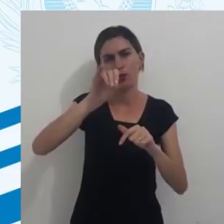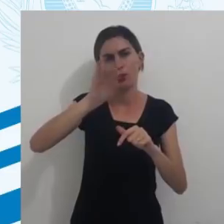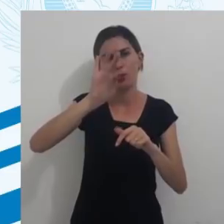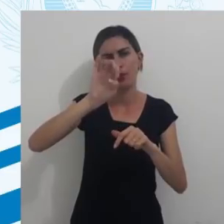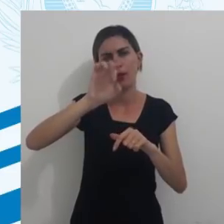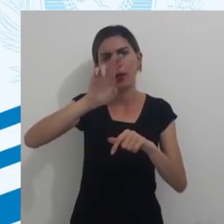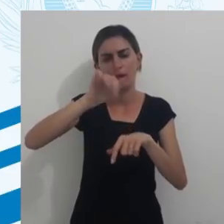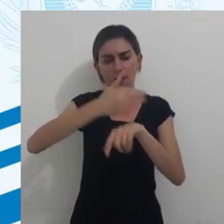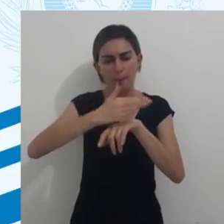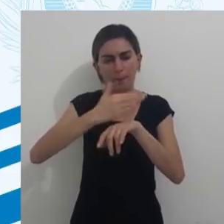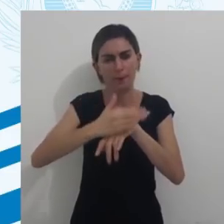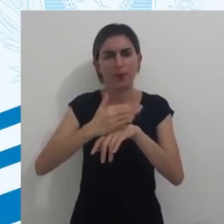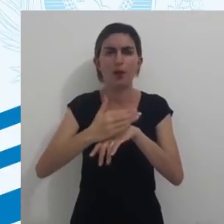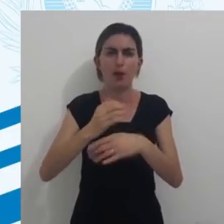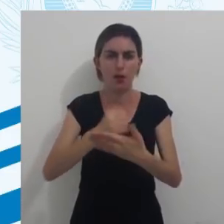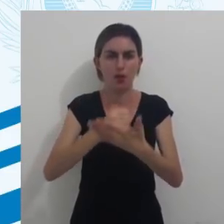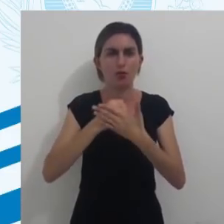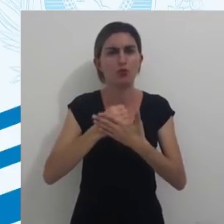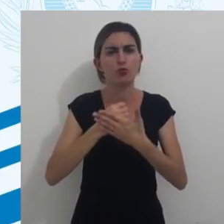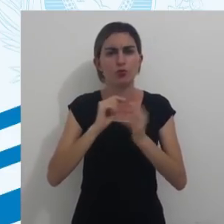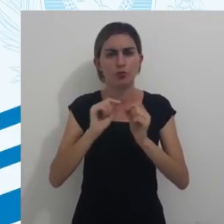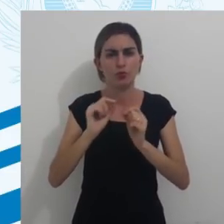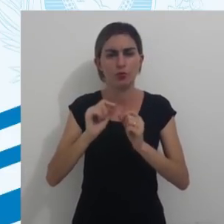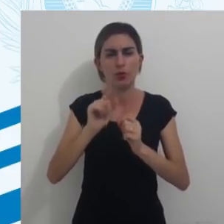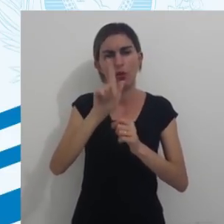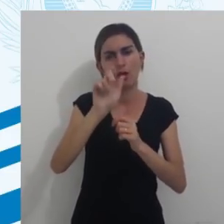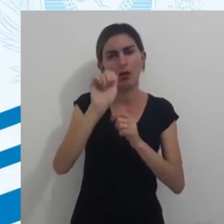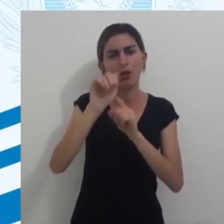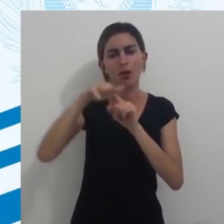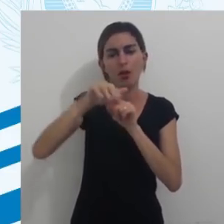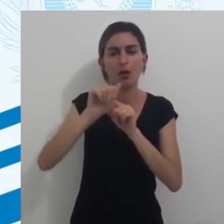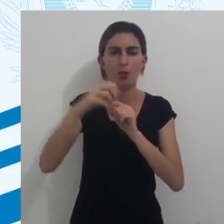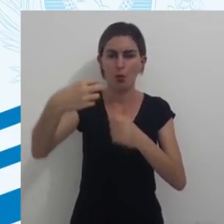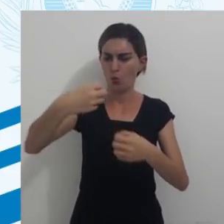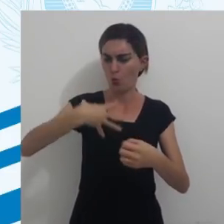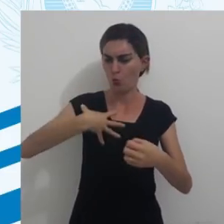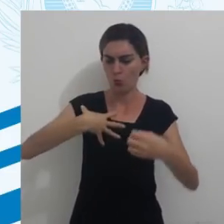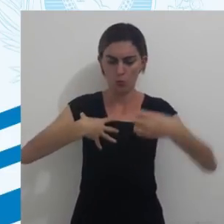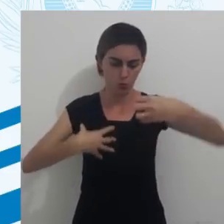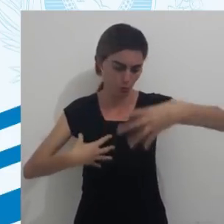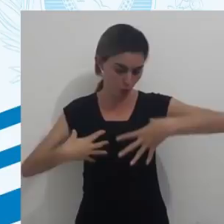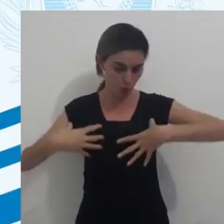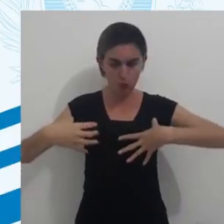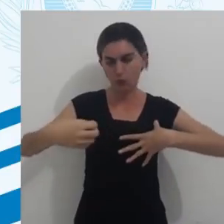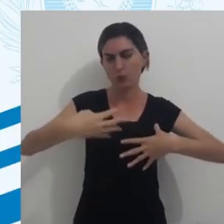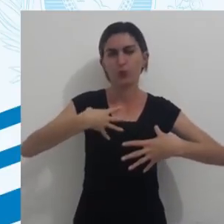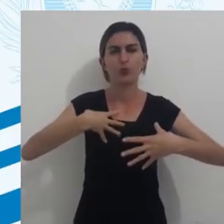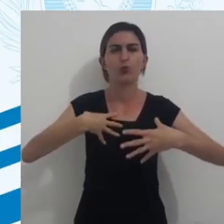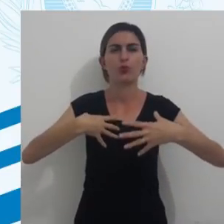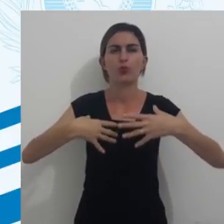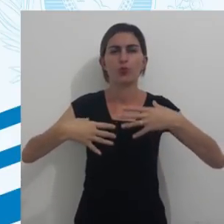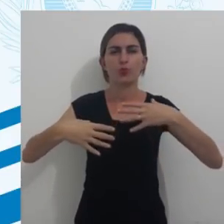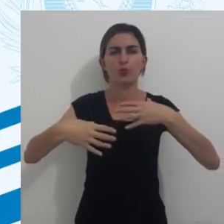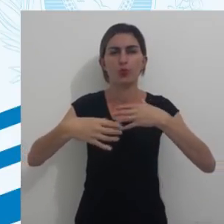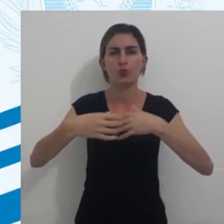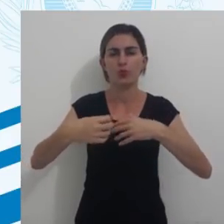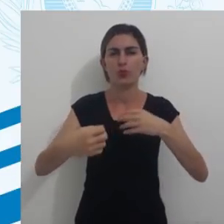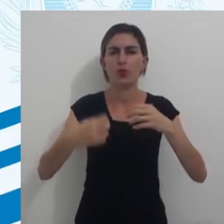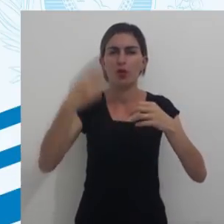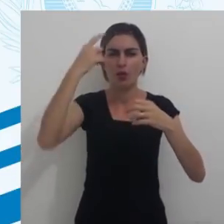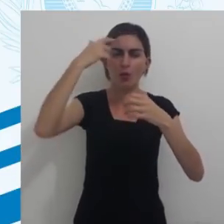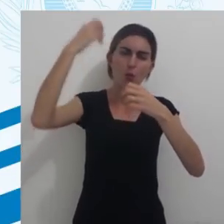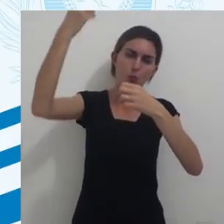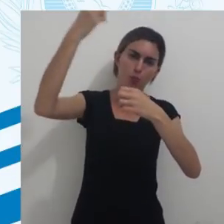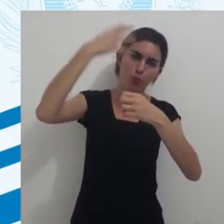vai consistir na utilização de radiação gama, raio-x ou feixes de elétrons para o tratamento de